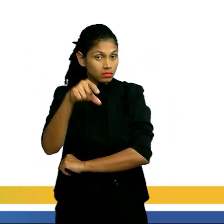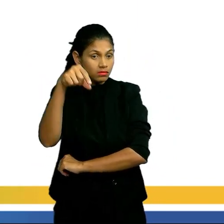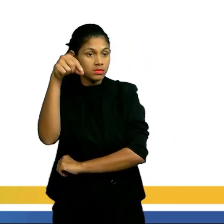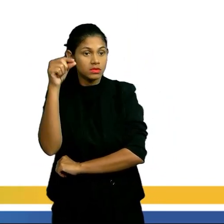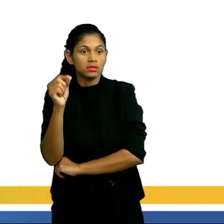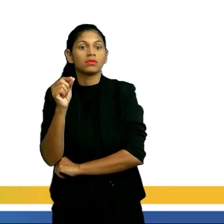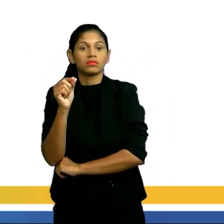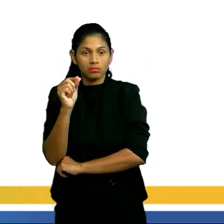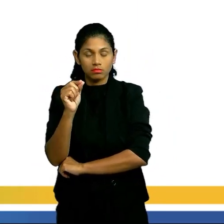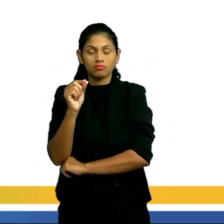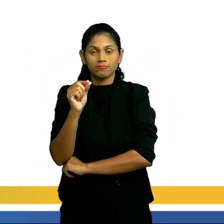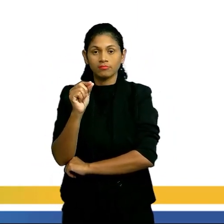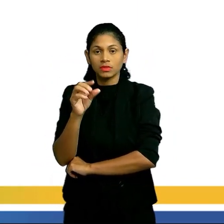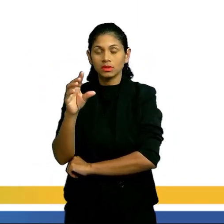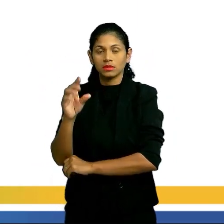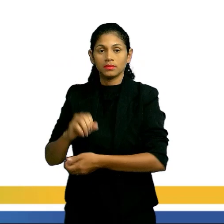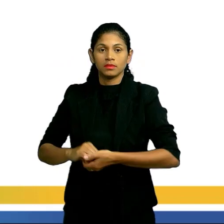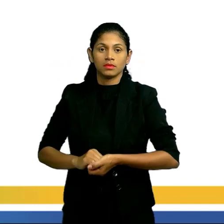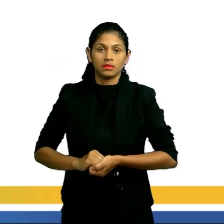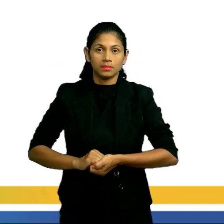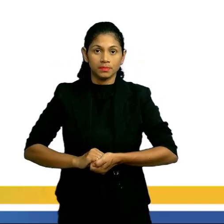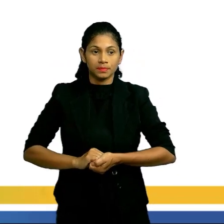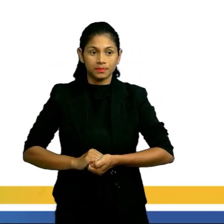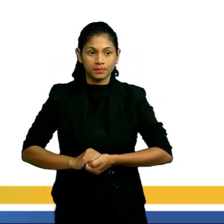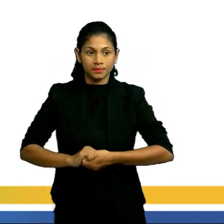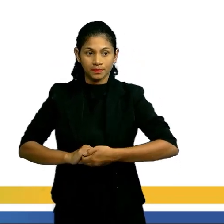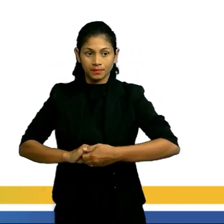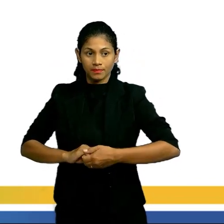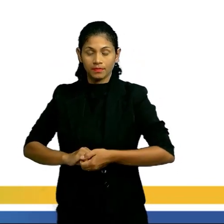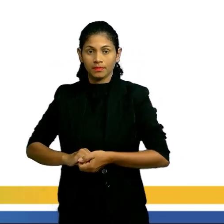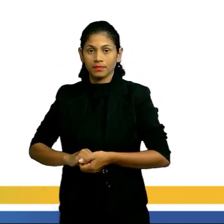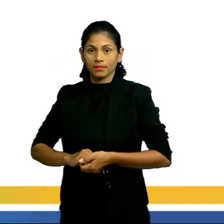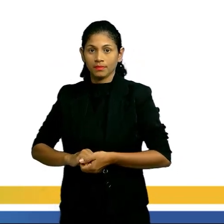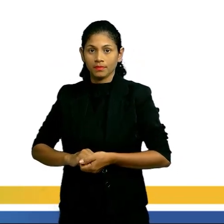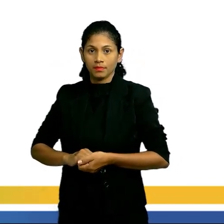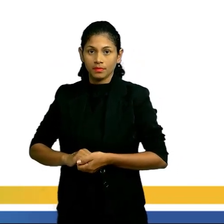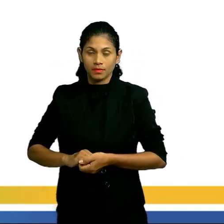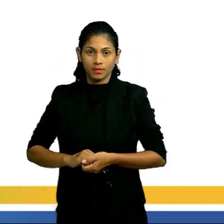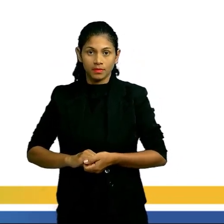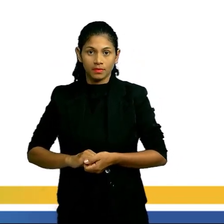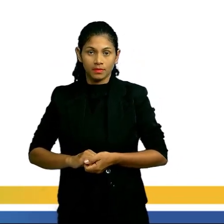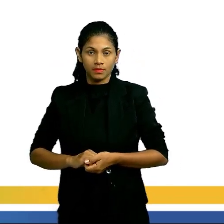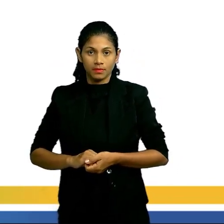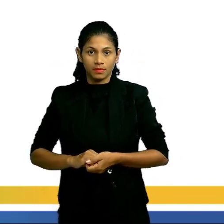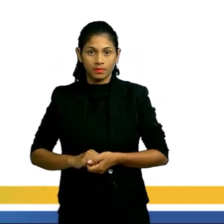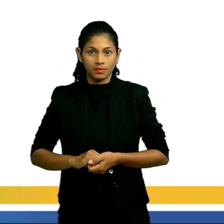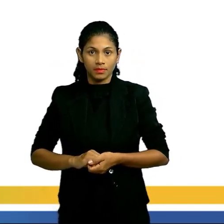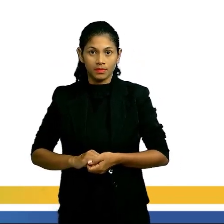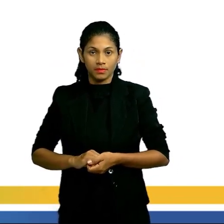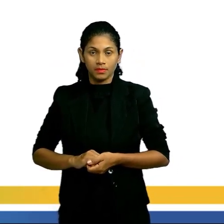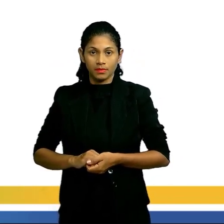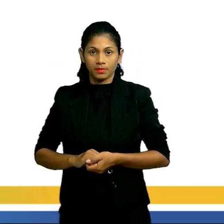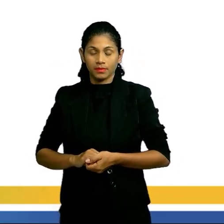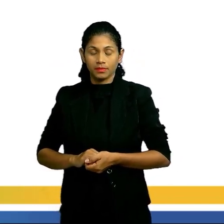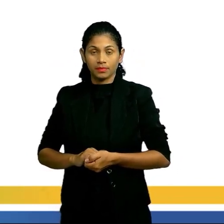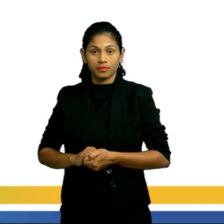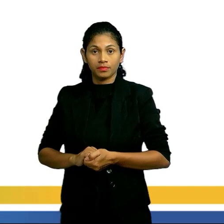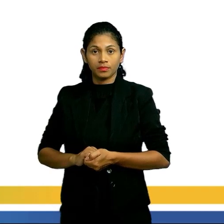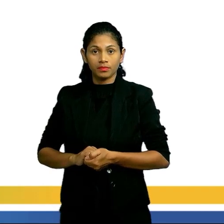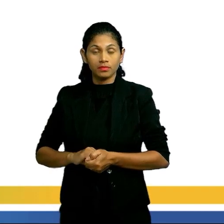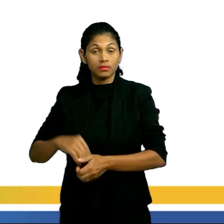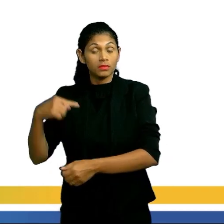de 3. Alternativa D, 5 raiz de 3. E alternativa E, 7 raiz de 3. Nós